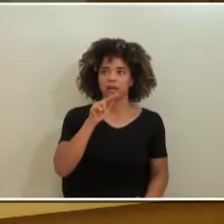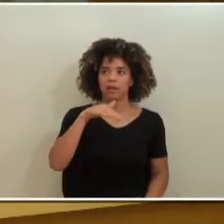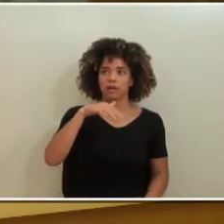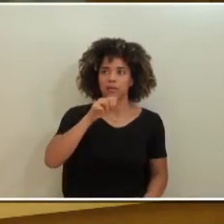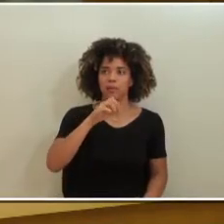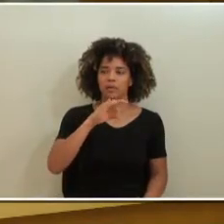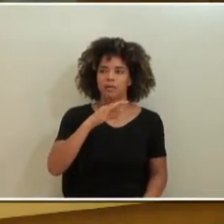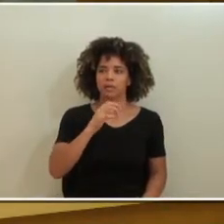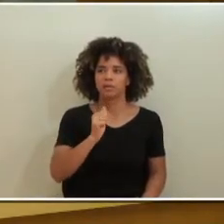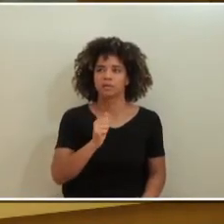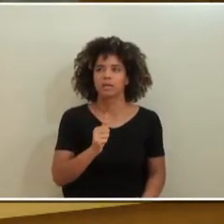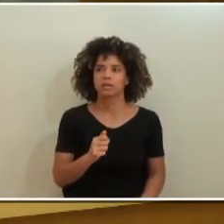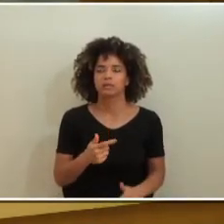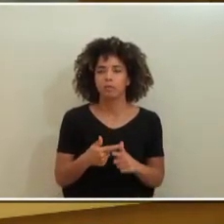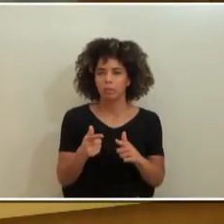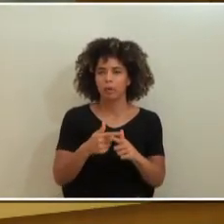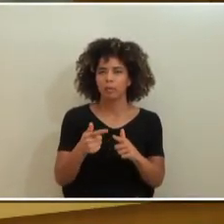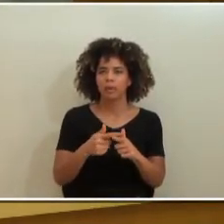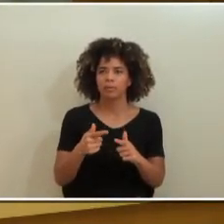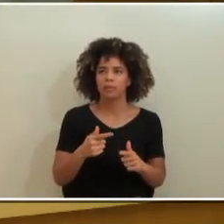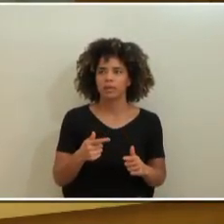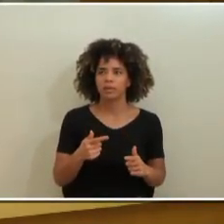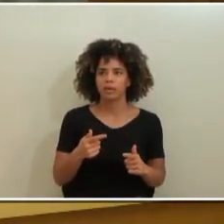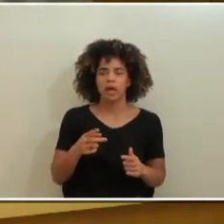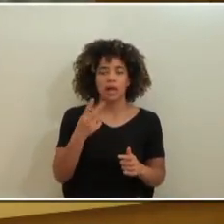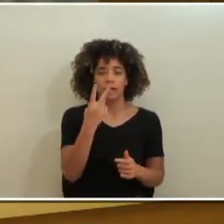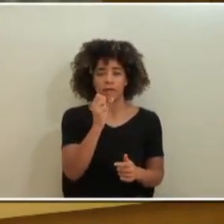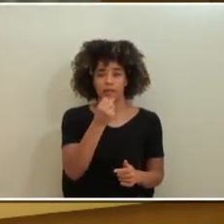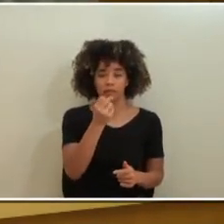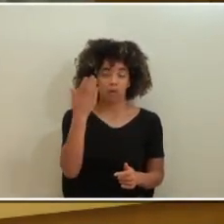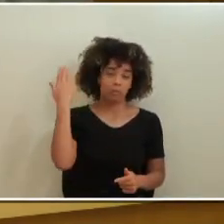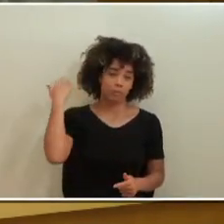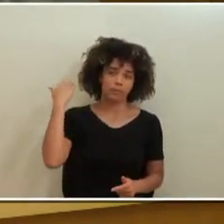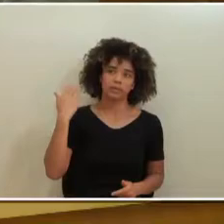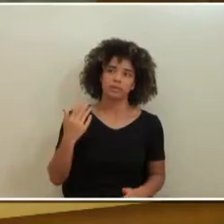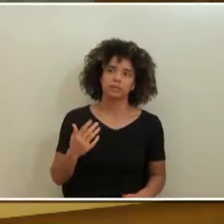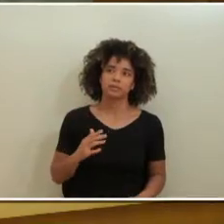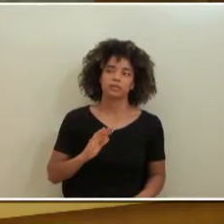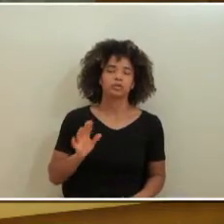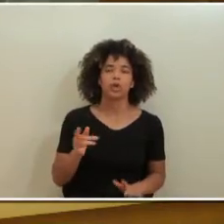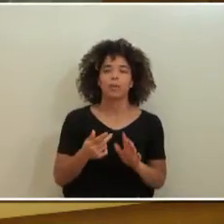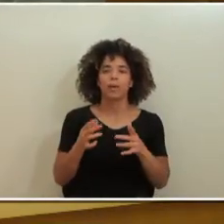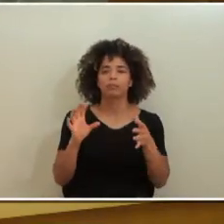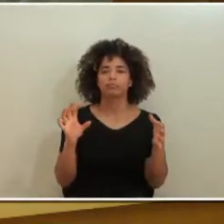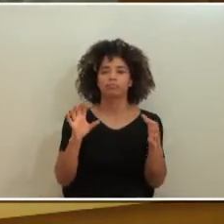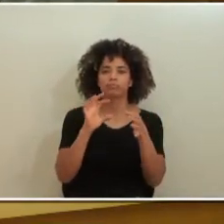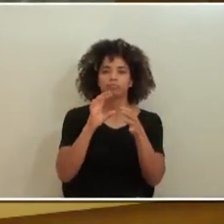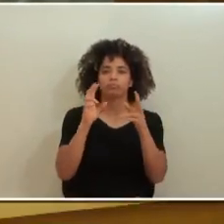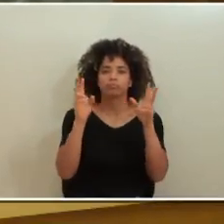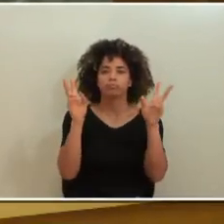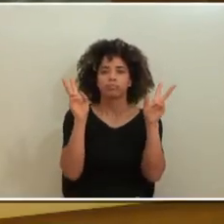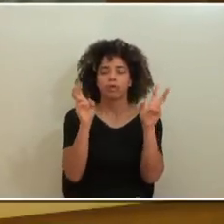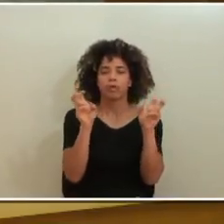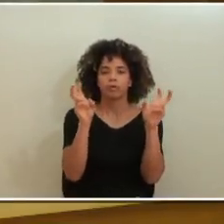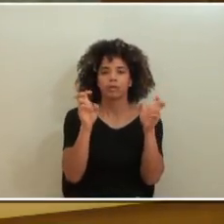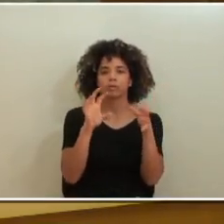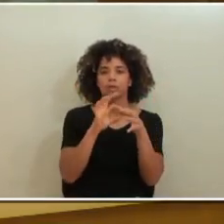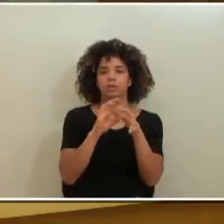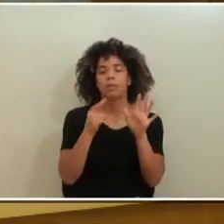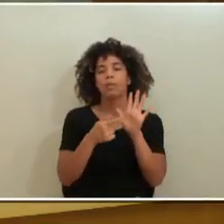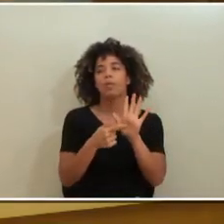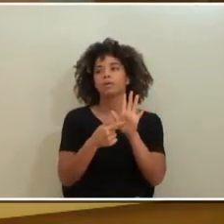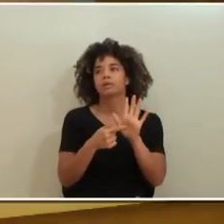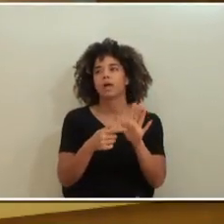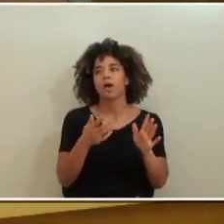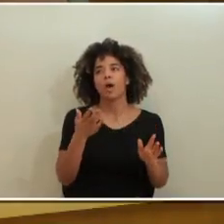intestinal, e há 28 dias atrás, tá? Mas isso é só para contextualizar. Mas eu fiquei